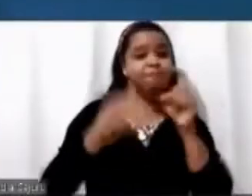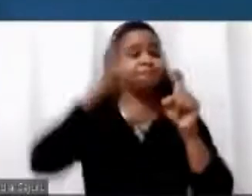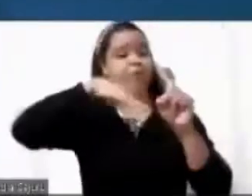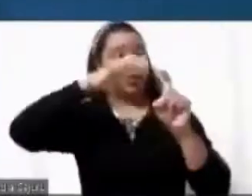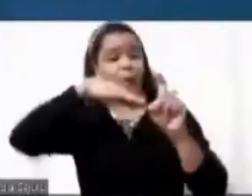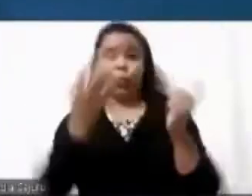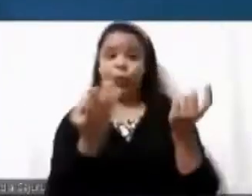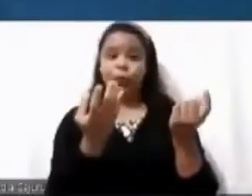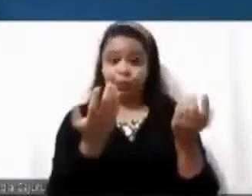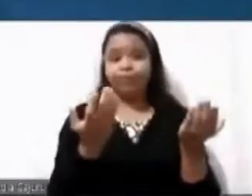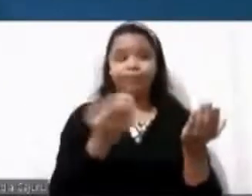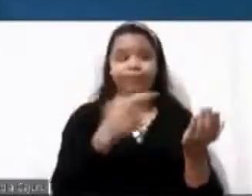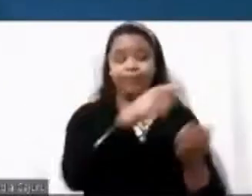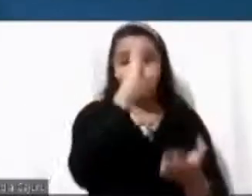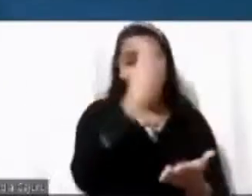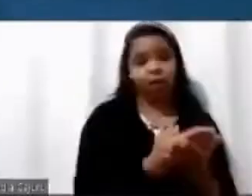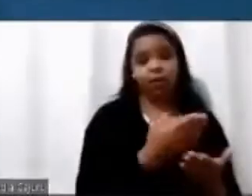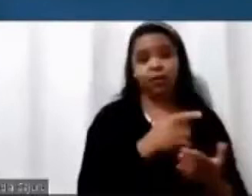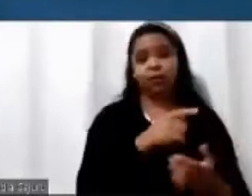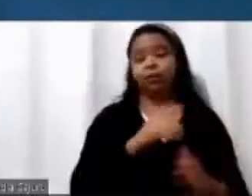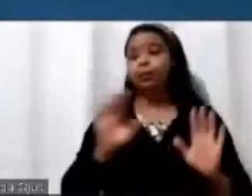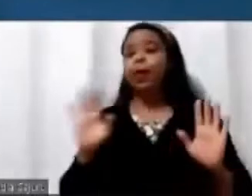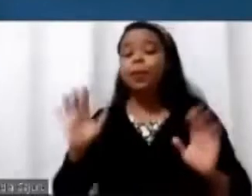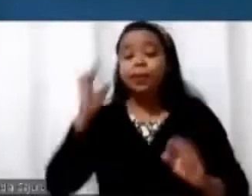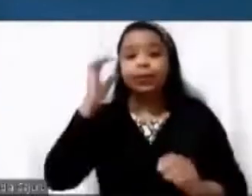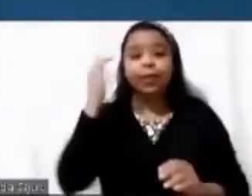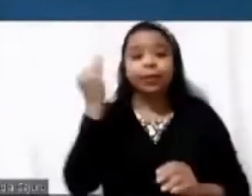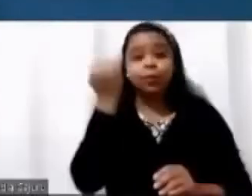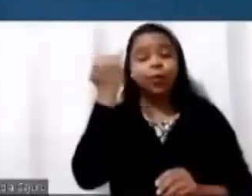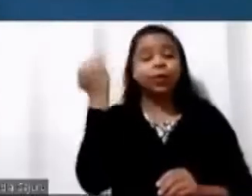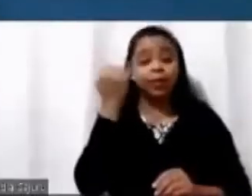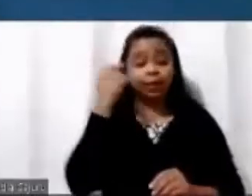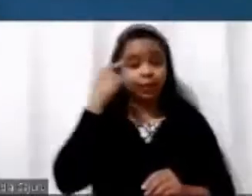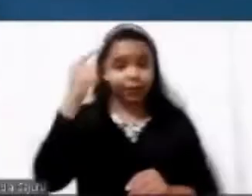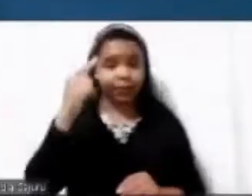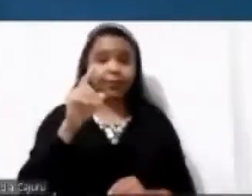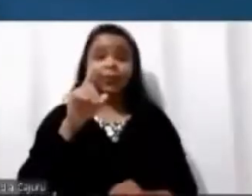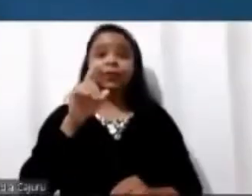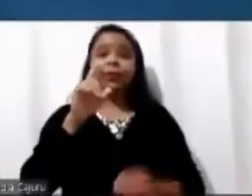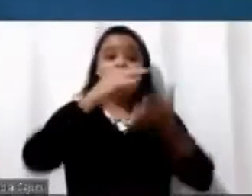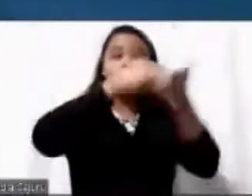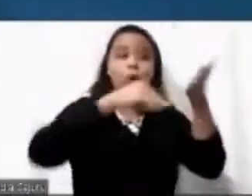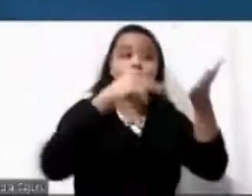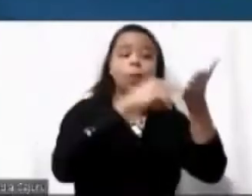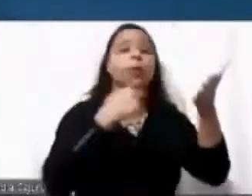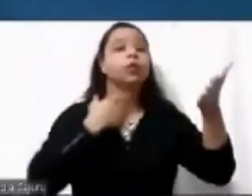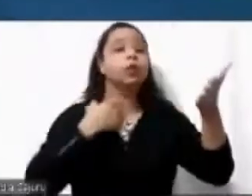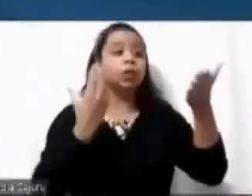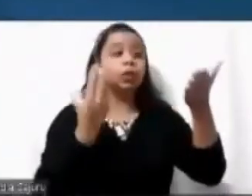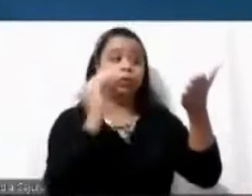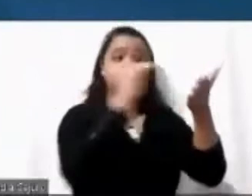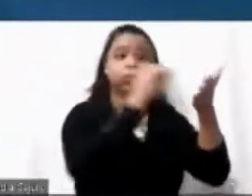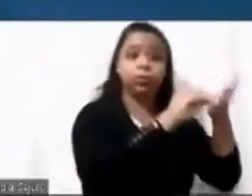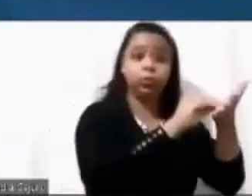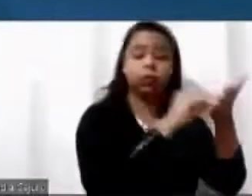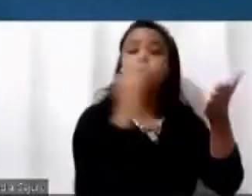flexibilizar. E quando pensamos em termos de consentimento livre e esclarecido, a essência dele é a flexibilização para justamente se